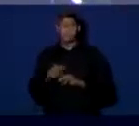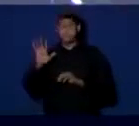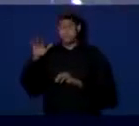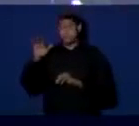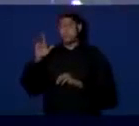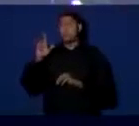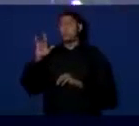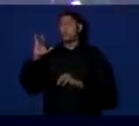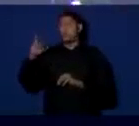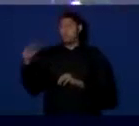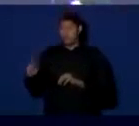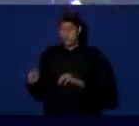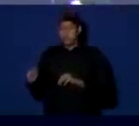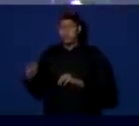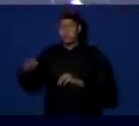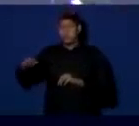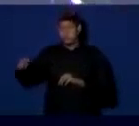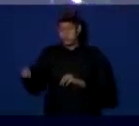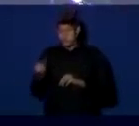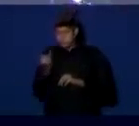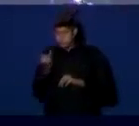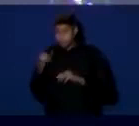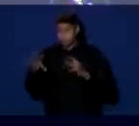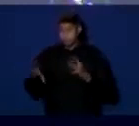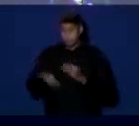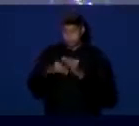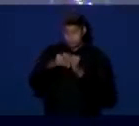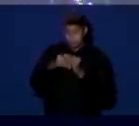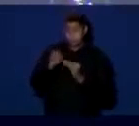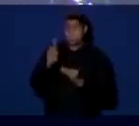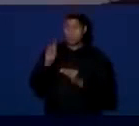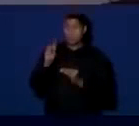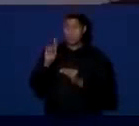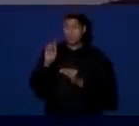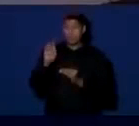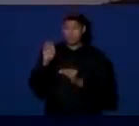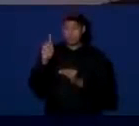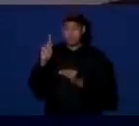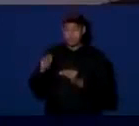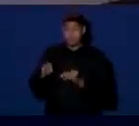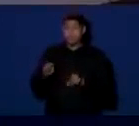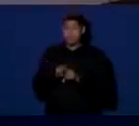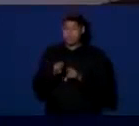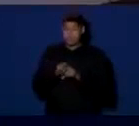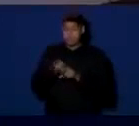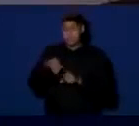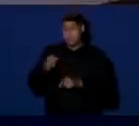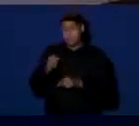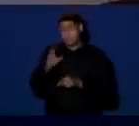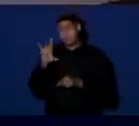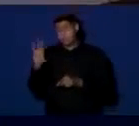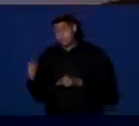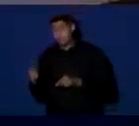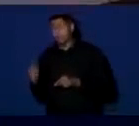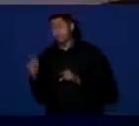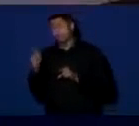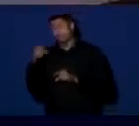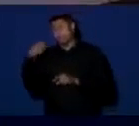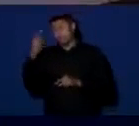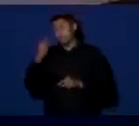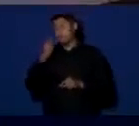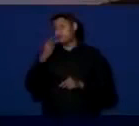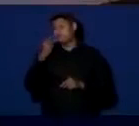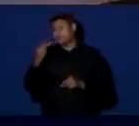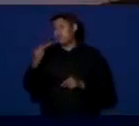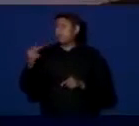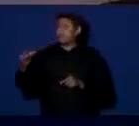Luiz, aproveitando o gancho do Rogério, ainda no campo macro, depois nós vamos falar um pouco de futuro, de